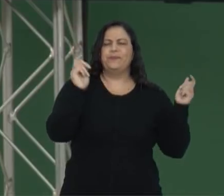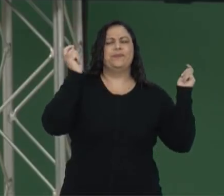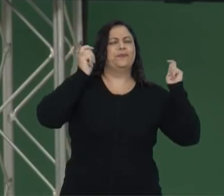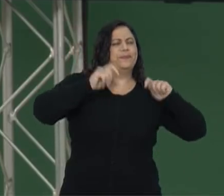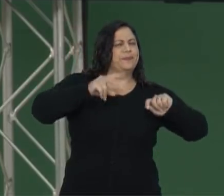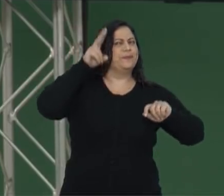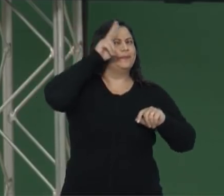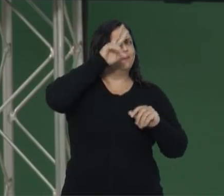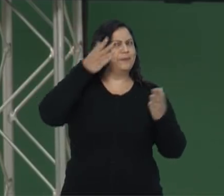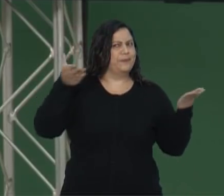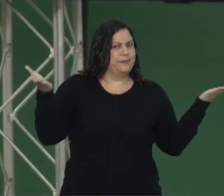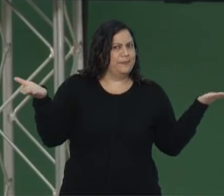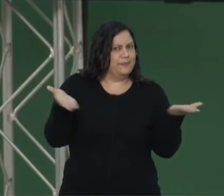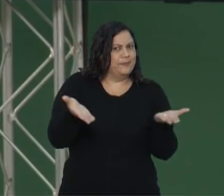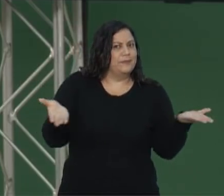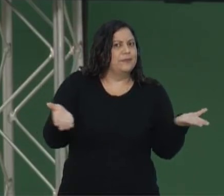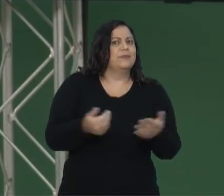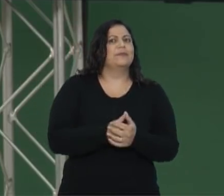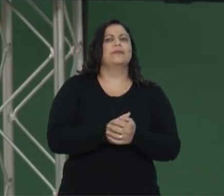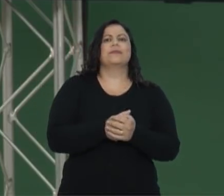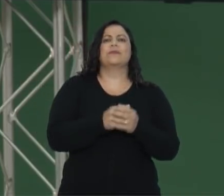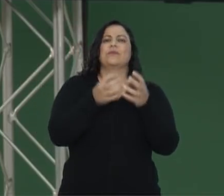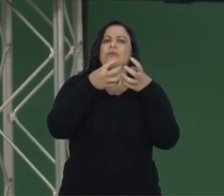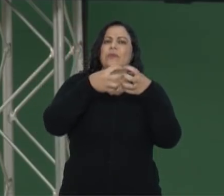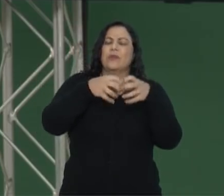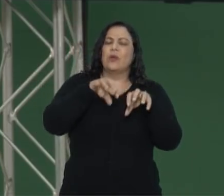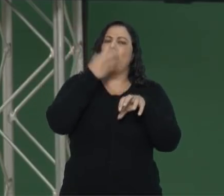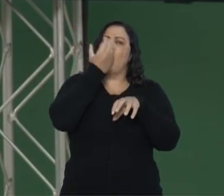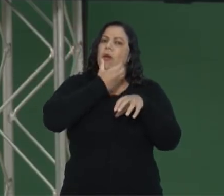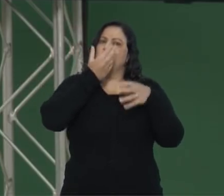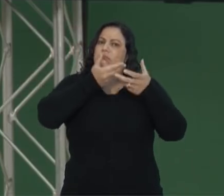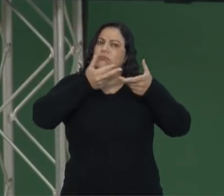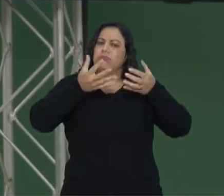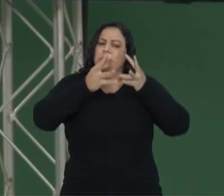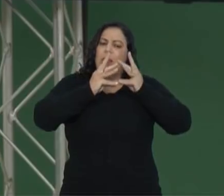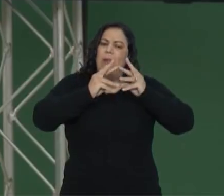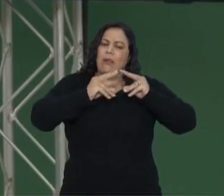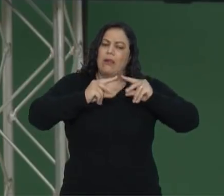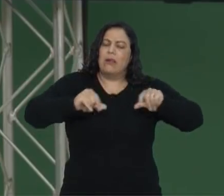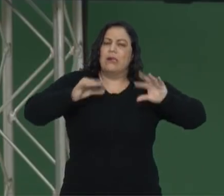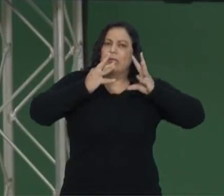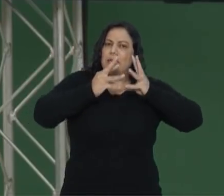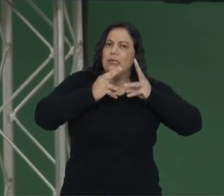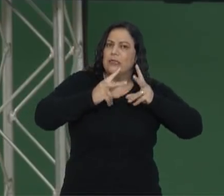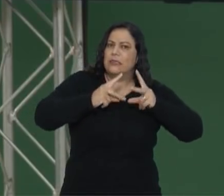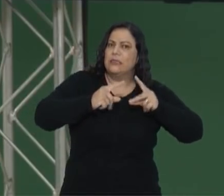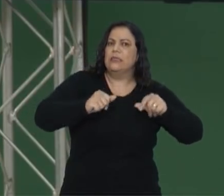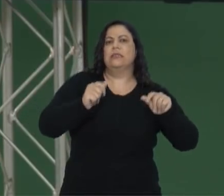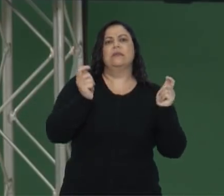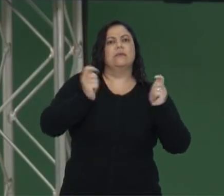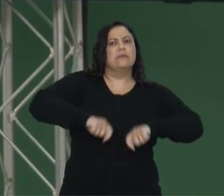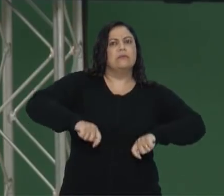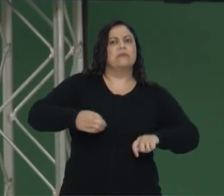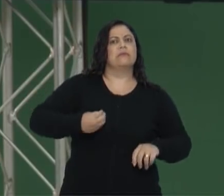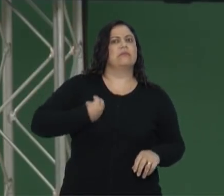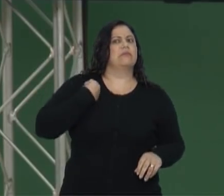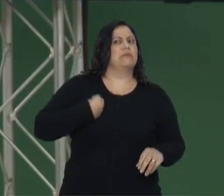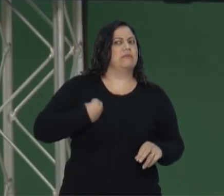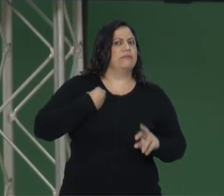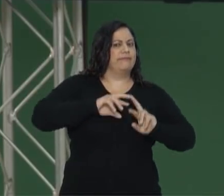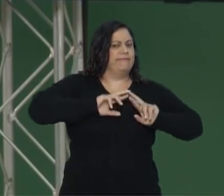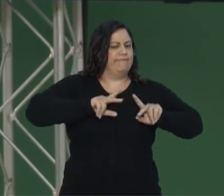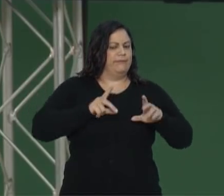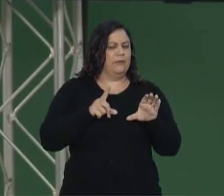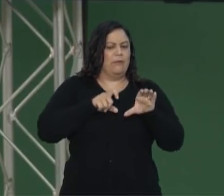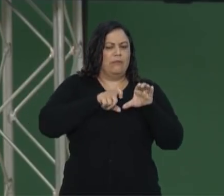fruta apodrece, entra em decomposição, eu tenho a ação de alguns seres vivos sobre